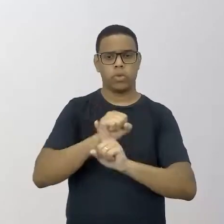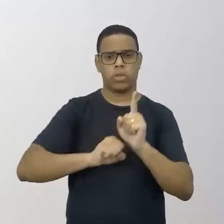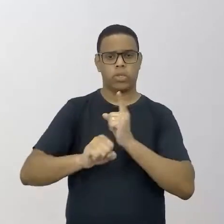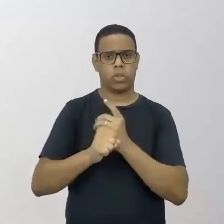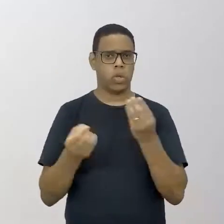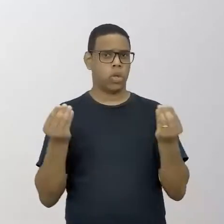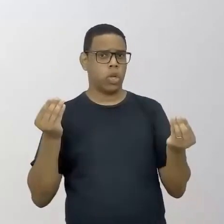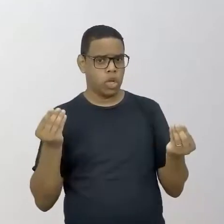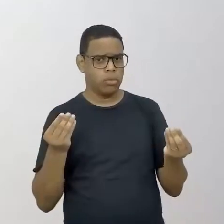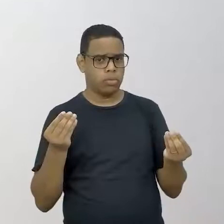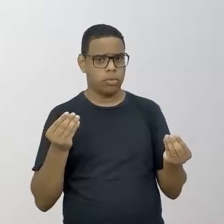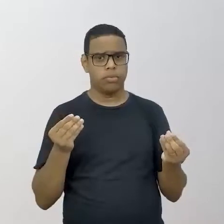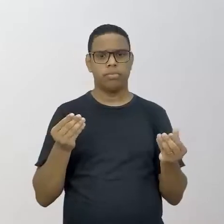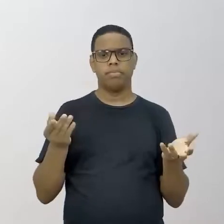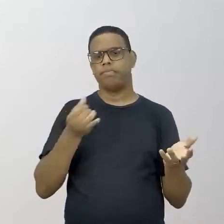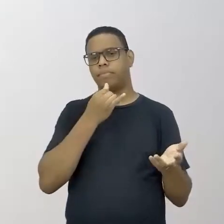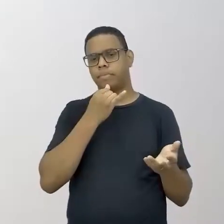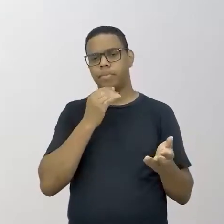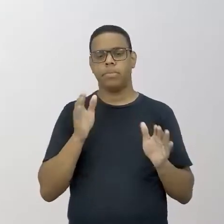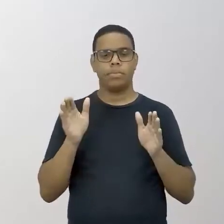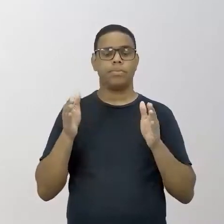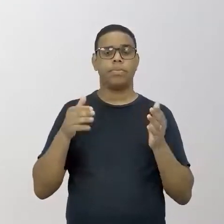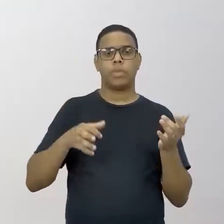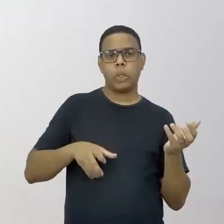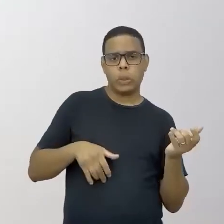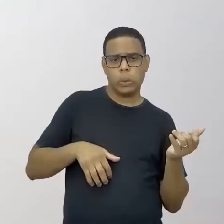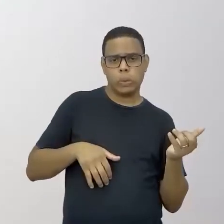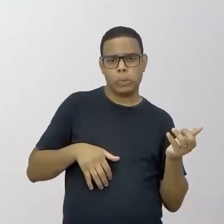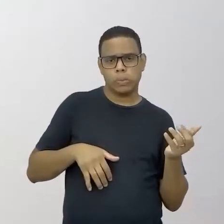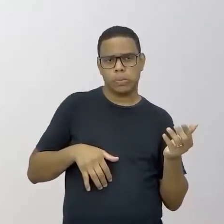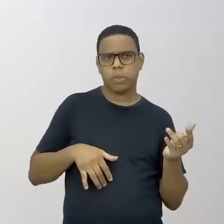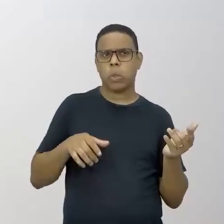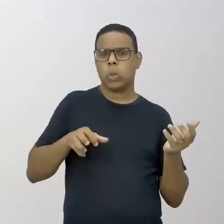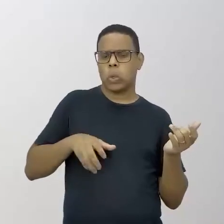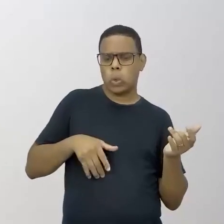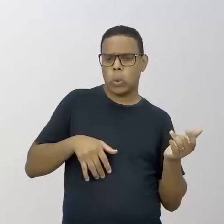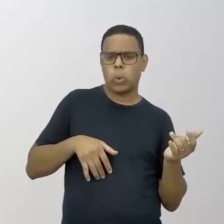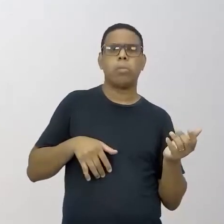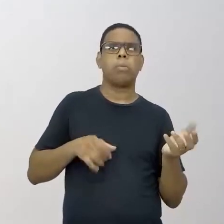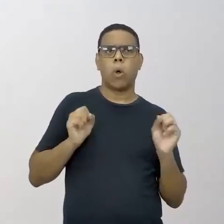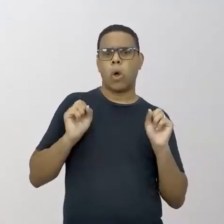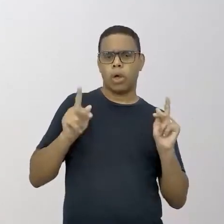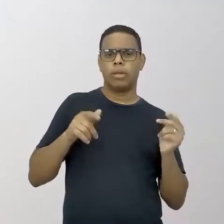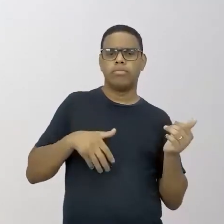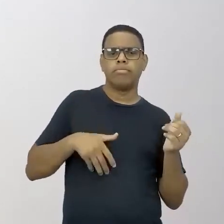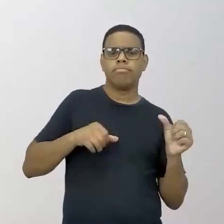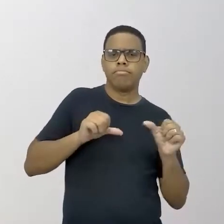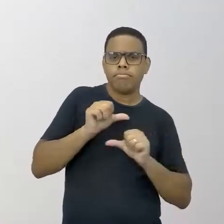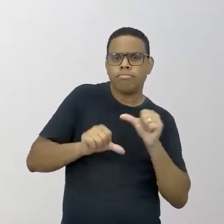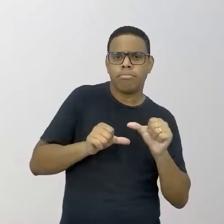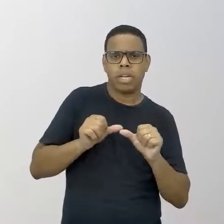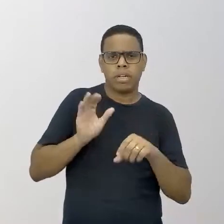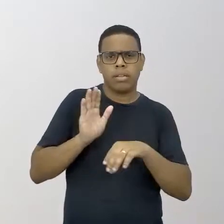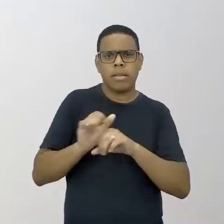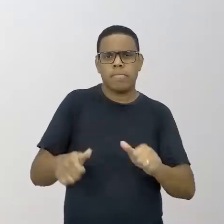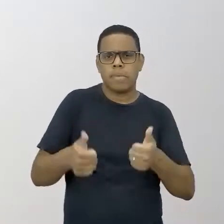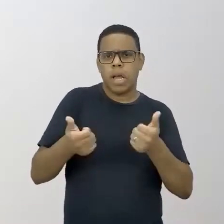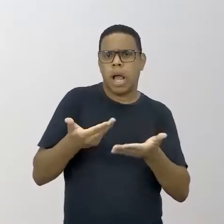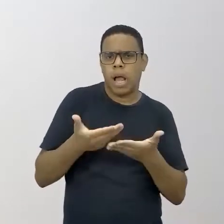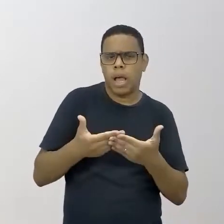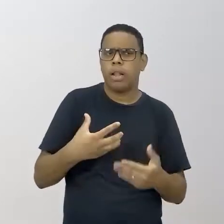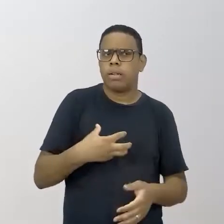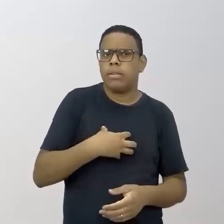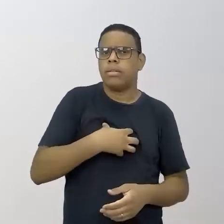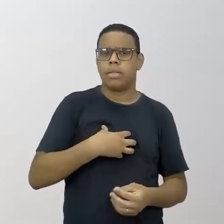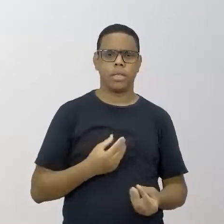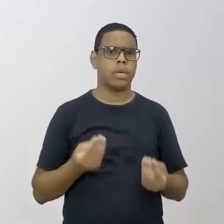como? Tocando, vamos dizer assim, tocando, e esse tocar vai mudar como a aula, né? Então daí